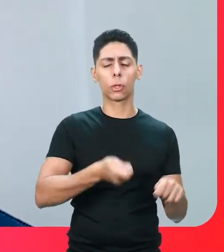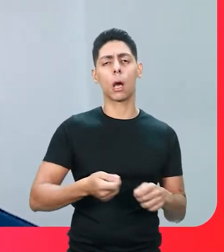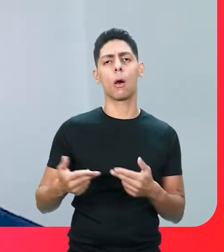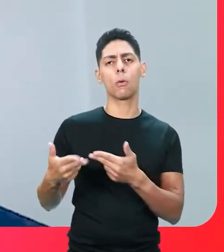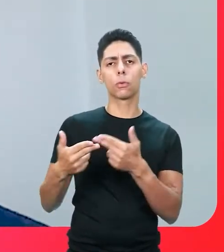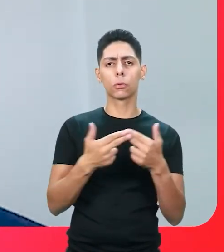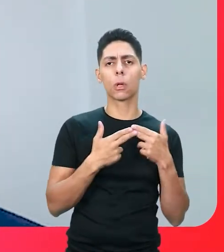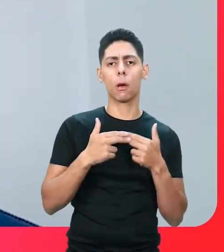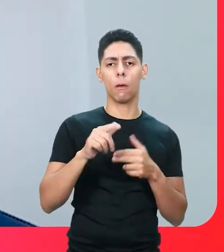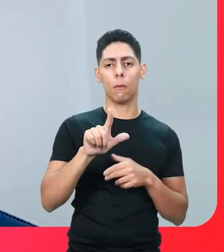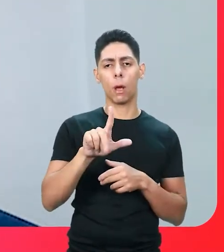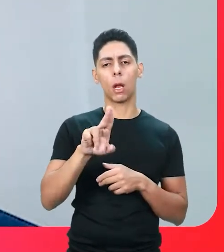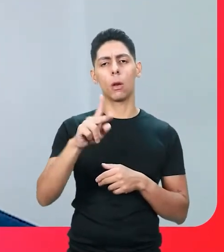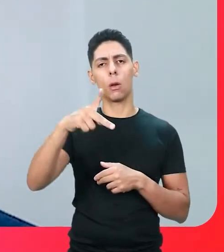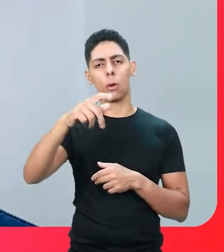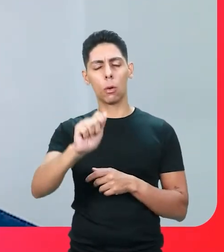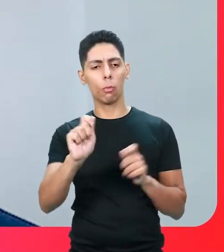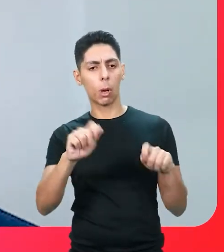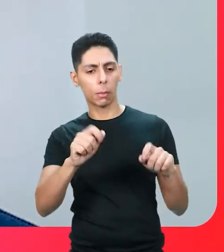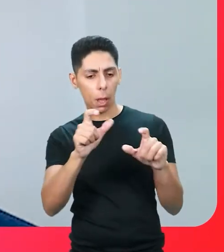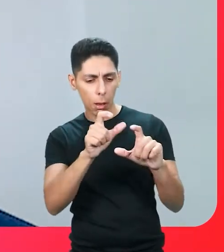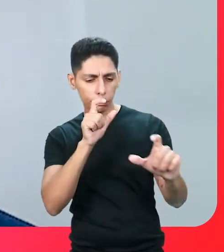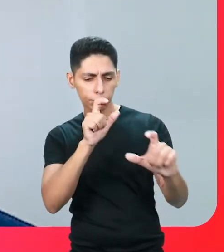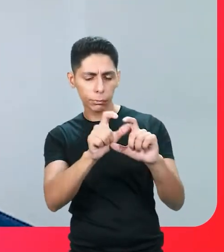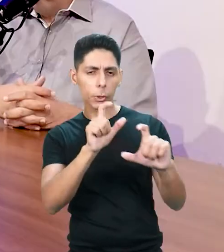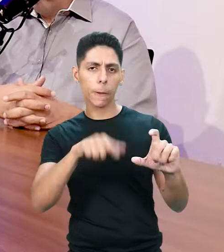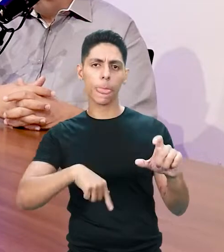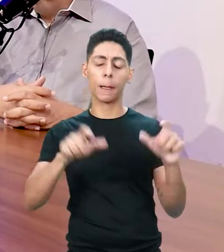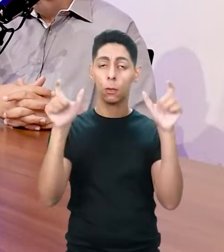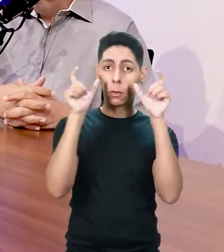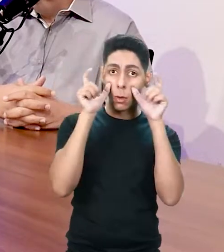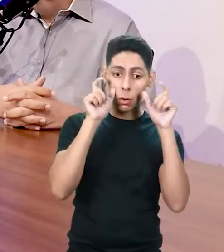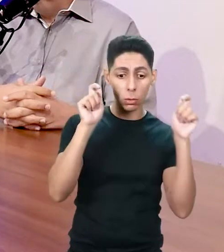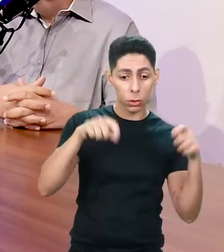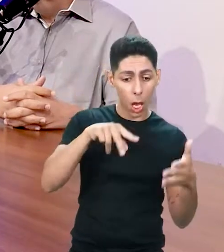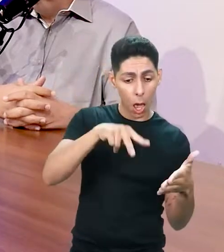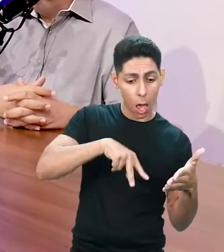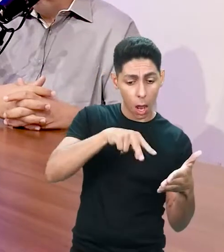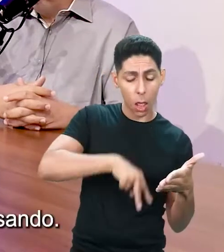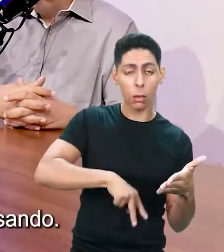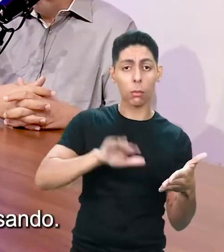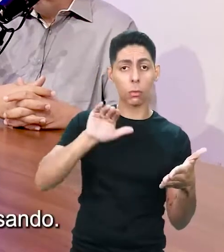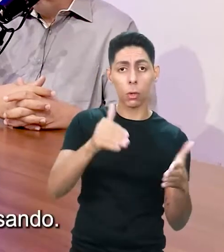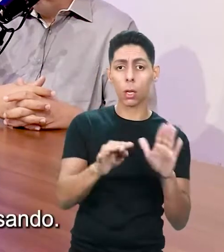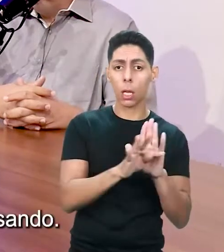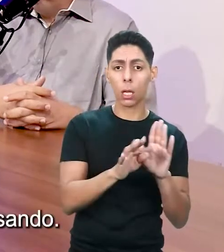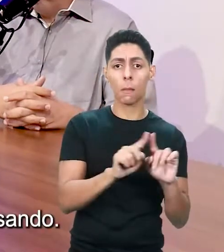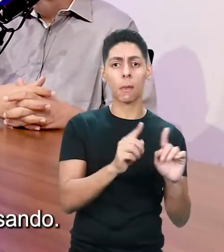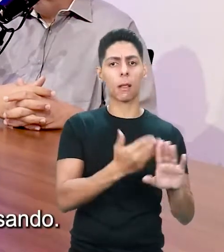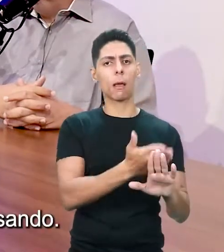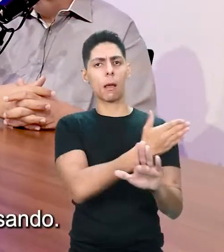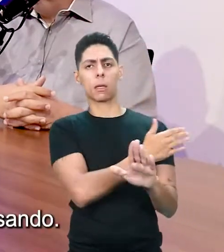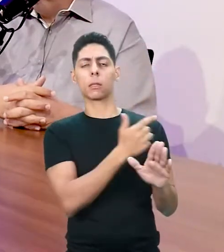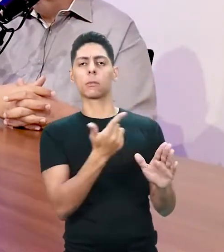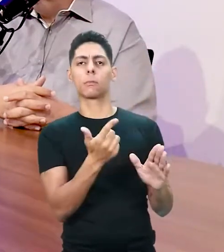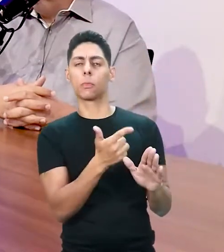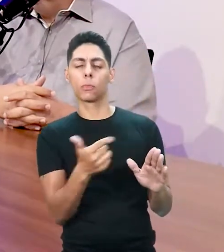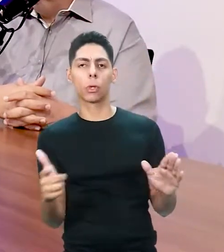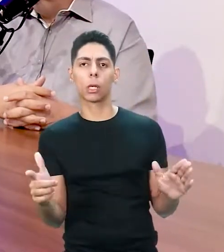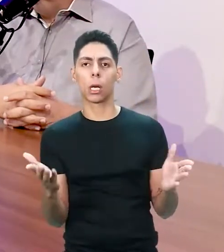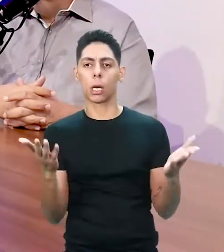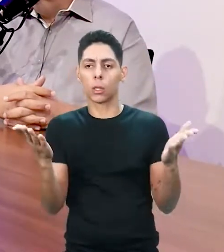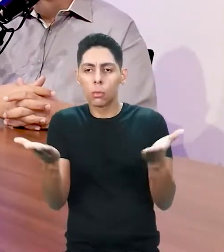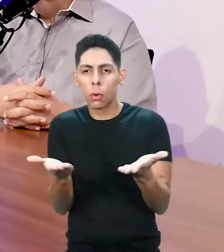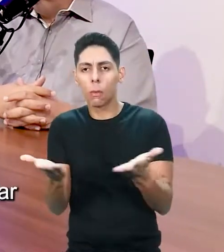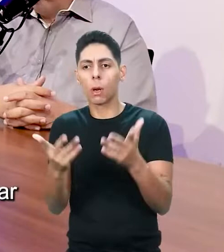a lupa para enxergar de longe, o óculos de leitura para poder ler. Não existia, só existia esse tipo de óculos que eu estou usando agora aqui